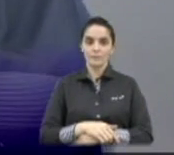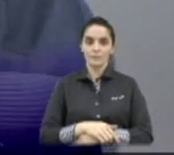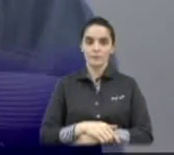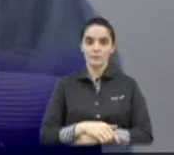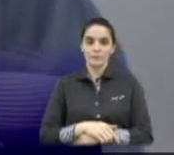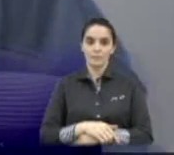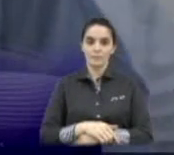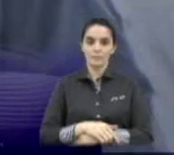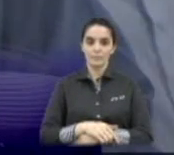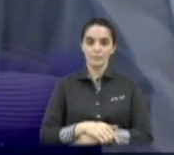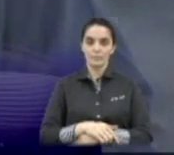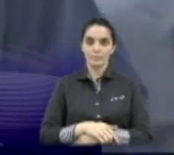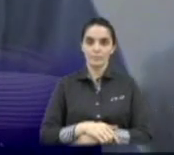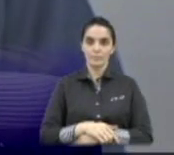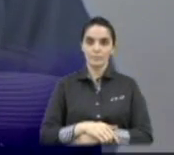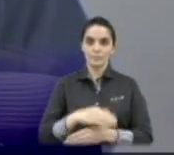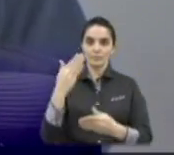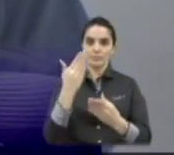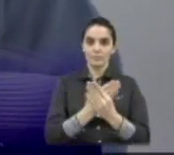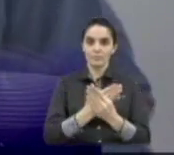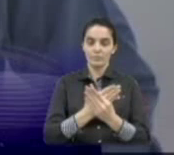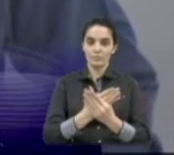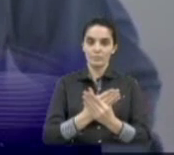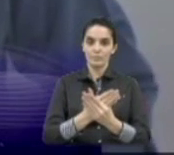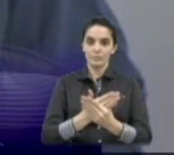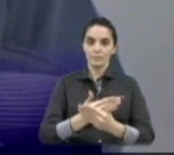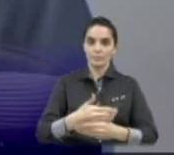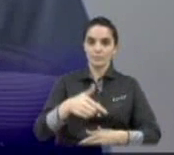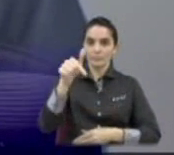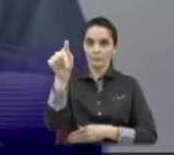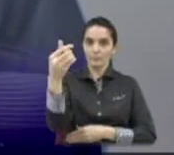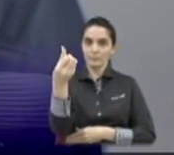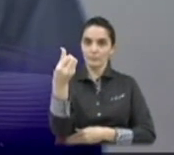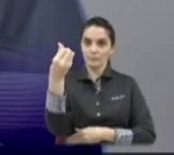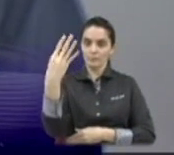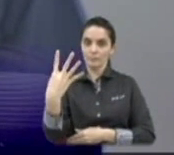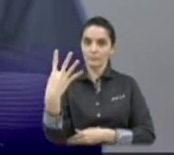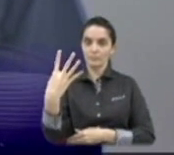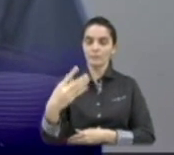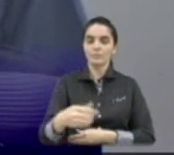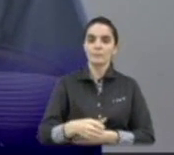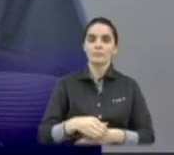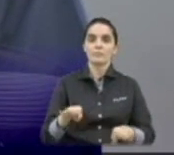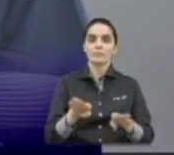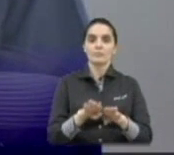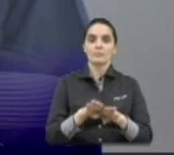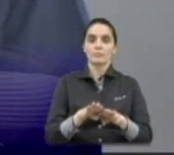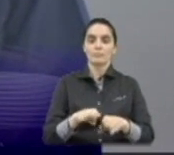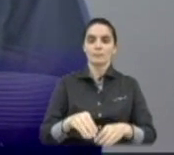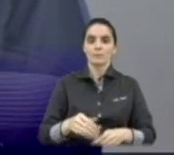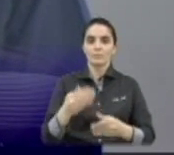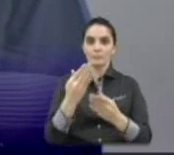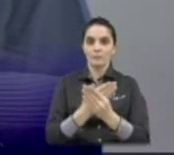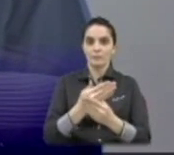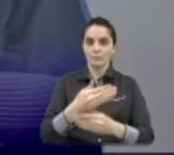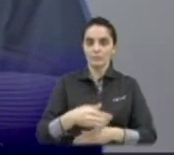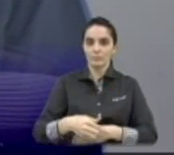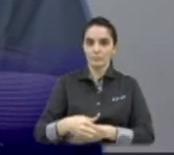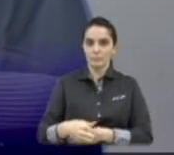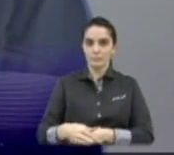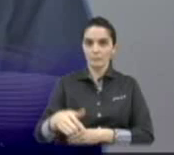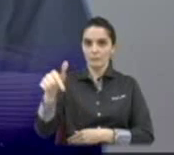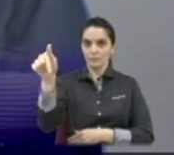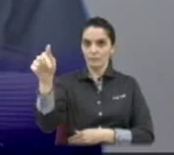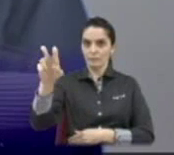257, aprovado. Protocolo 4764/15 e 258, protocolo